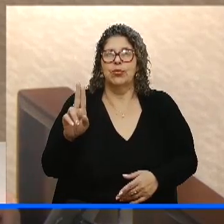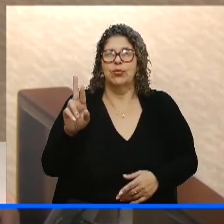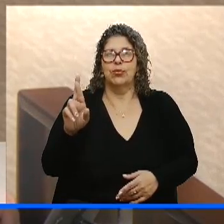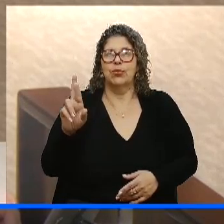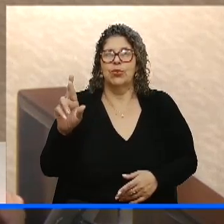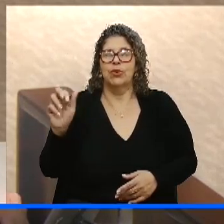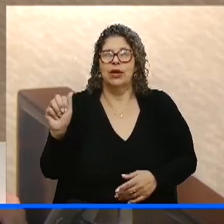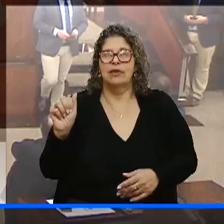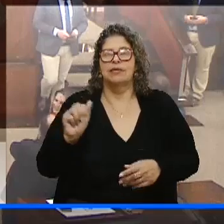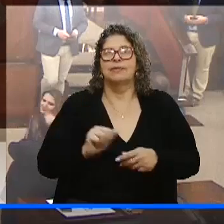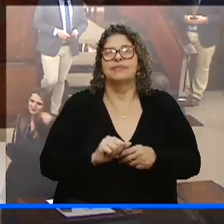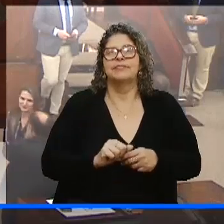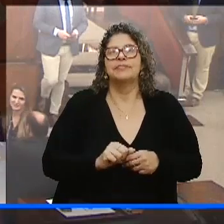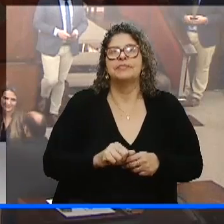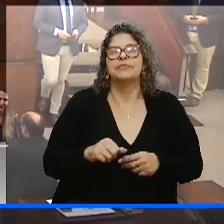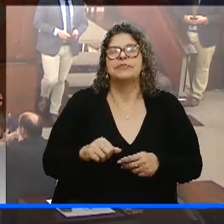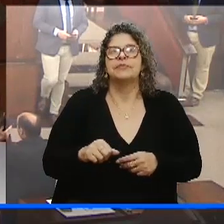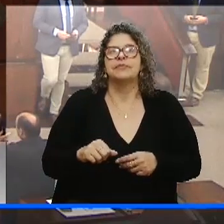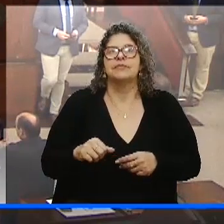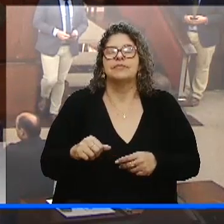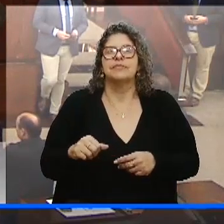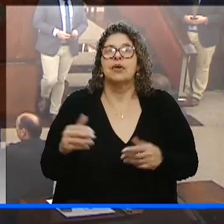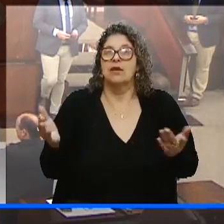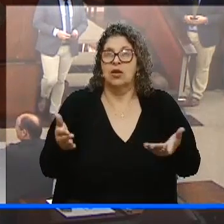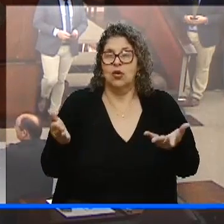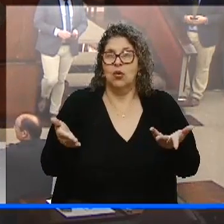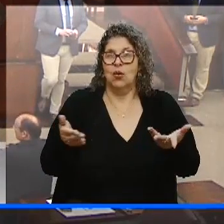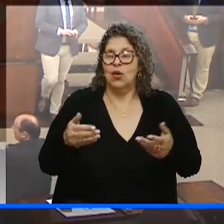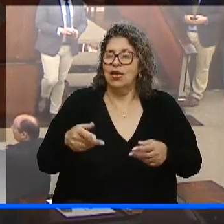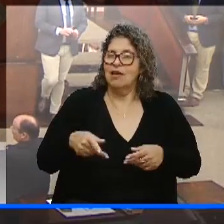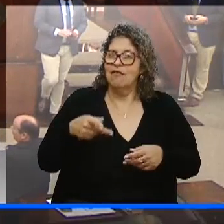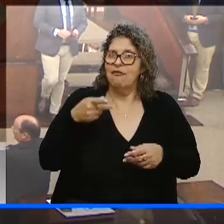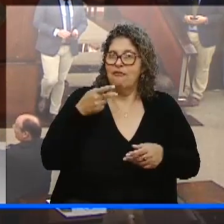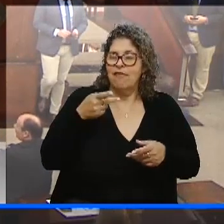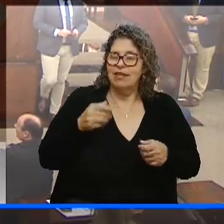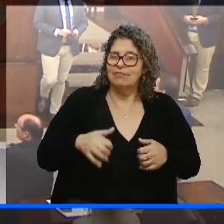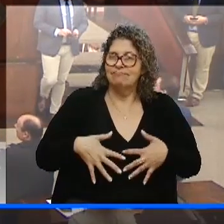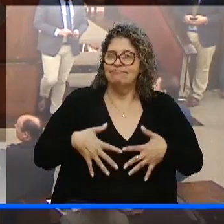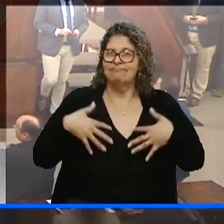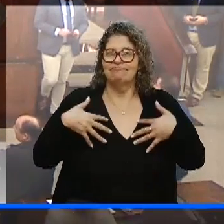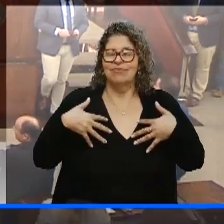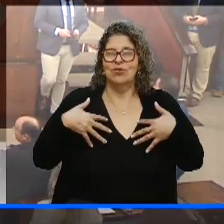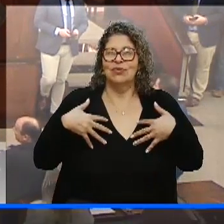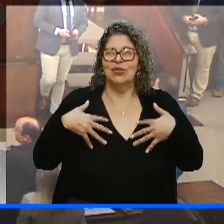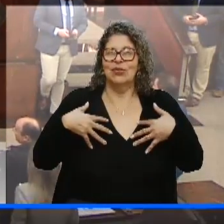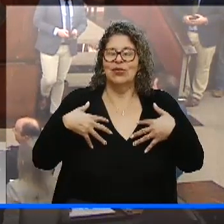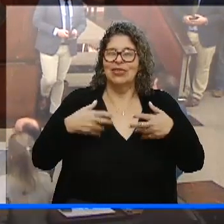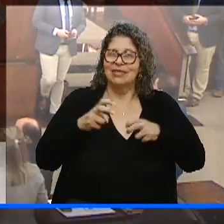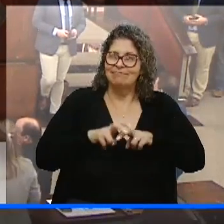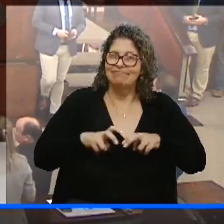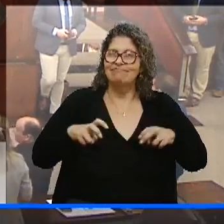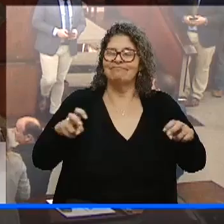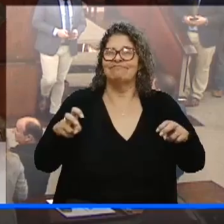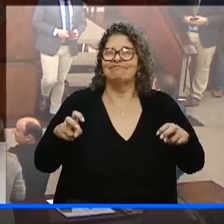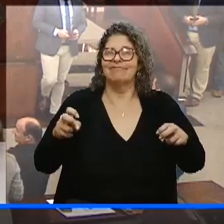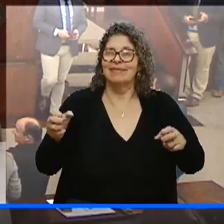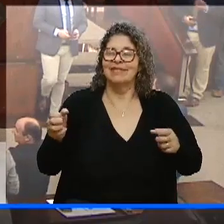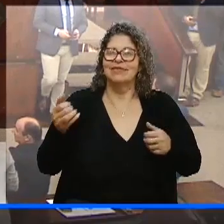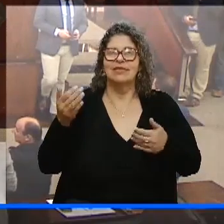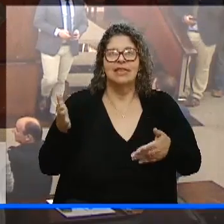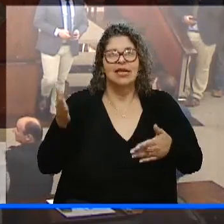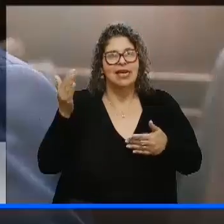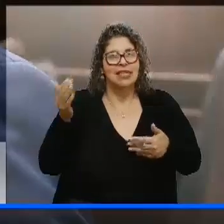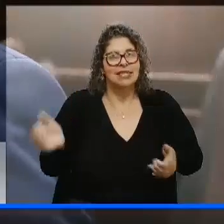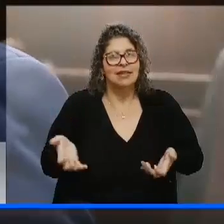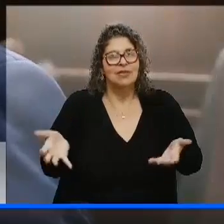pp obrigado deputado viana falou com muito orgulho em nome da nossa bancada quero saudar o presidente em exercício